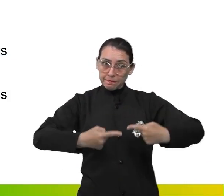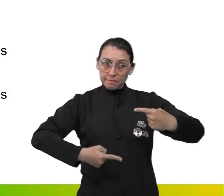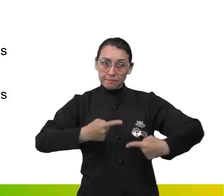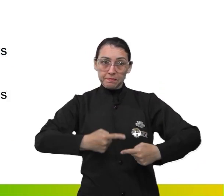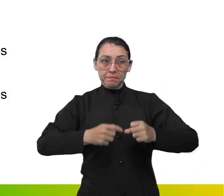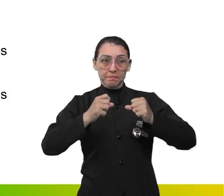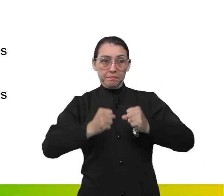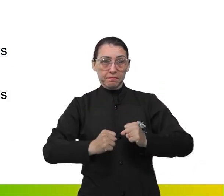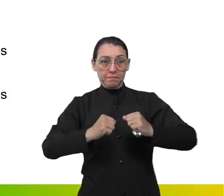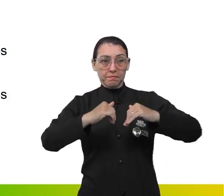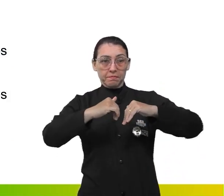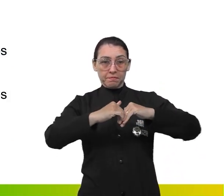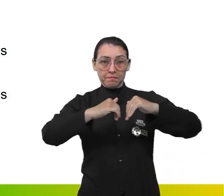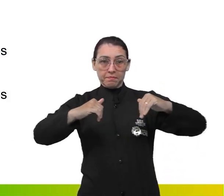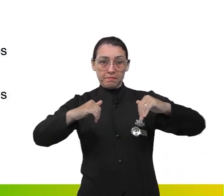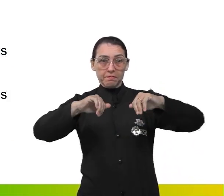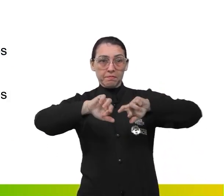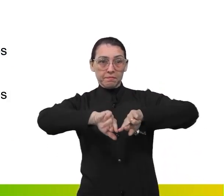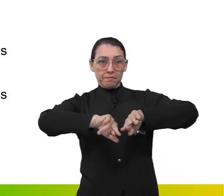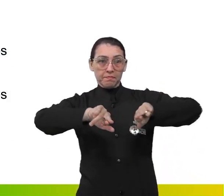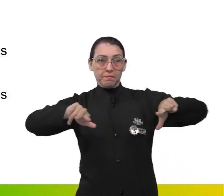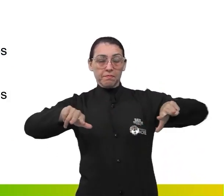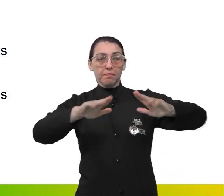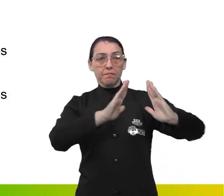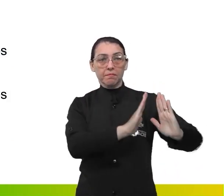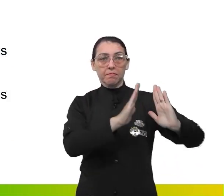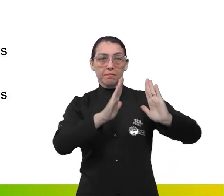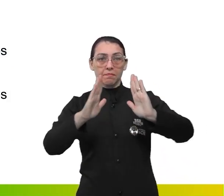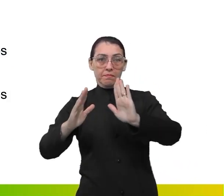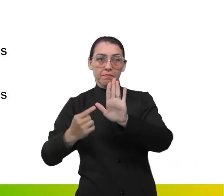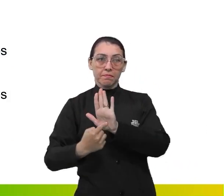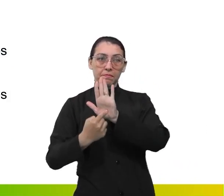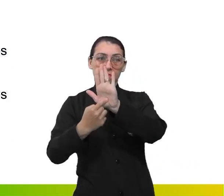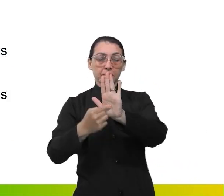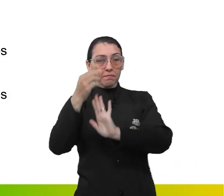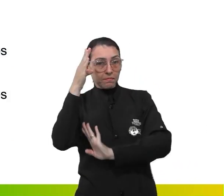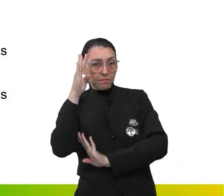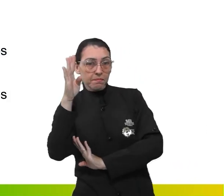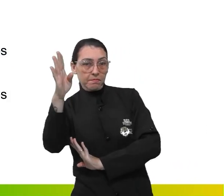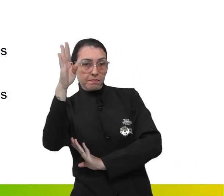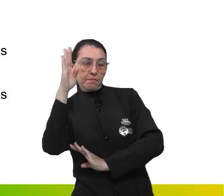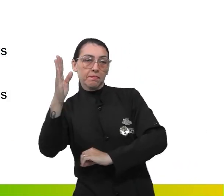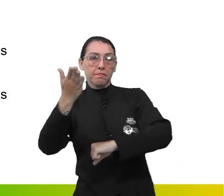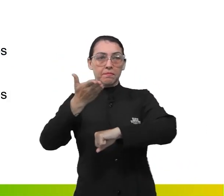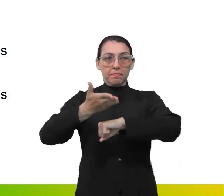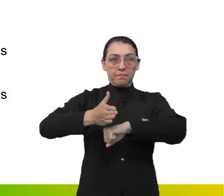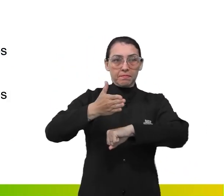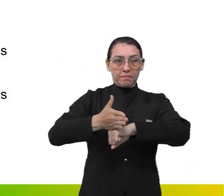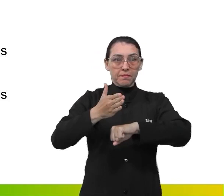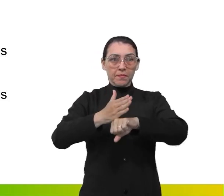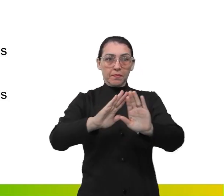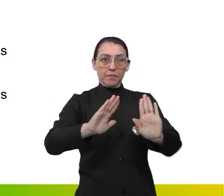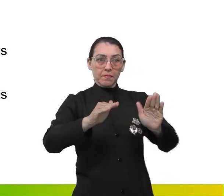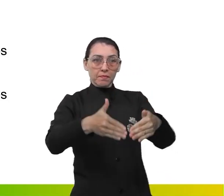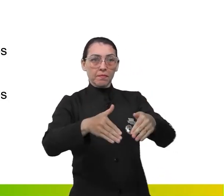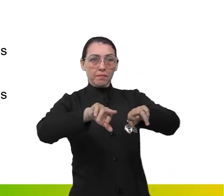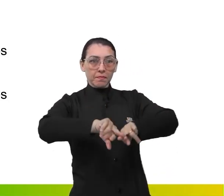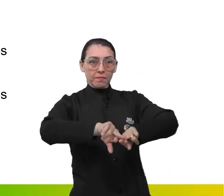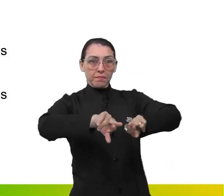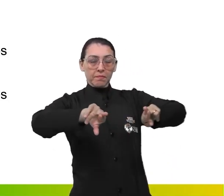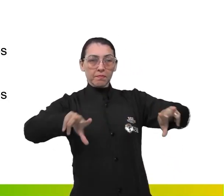A política pode ser dividida em diferentes fases e apresenta teorias e práticas